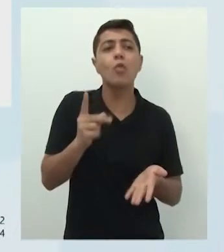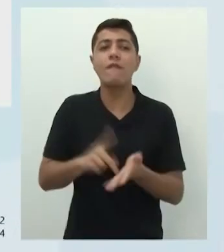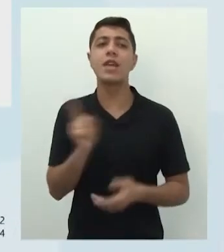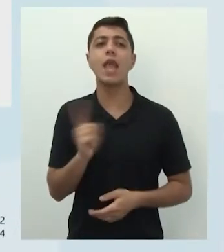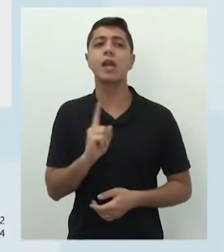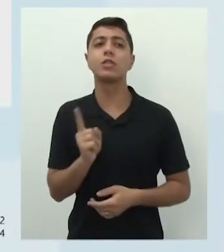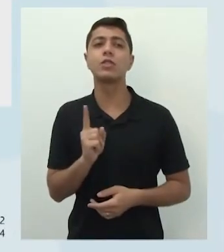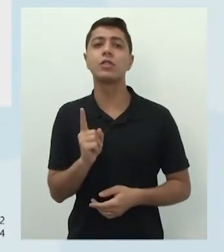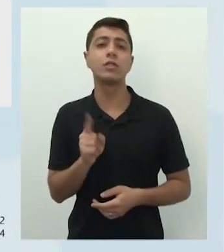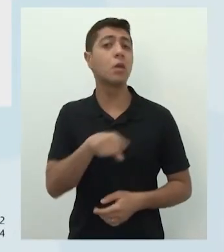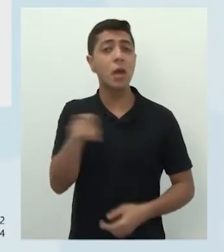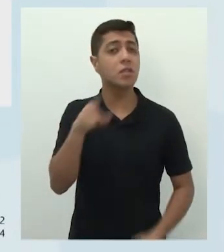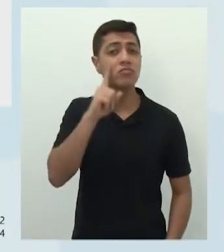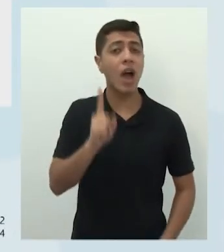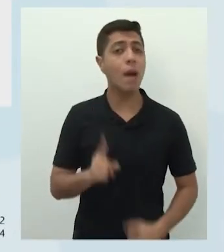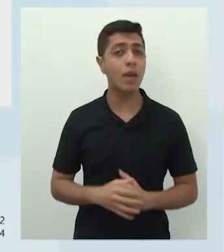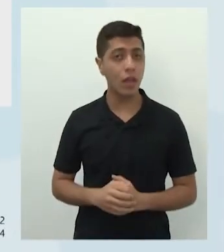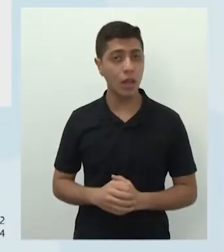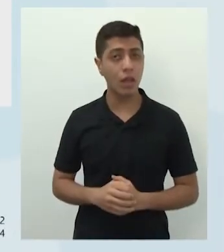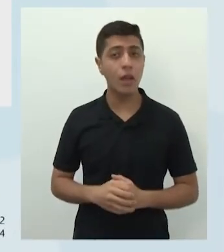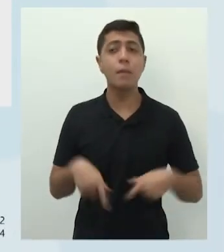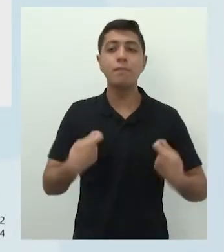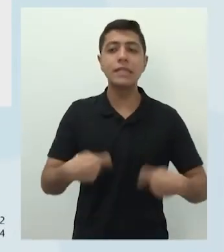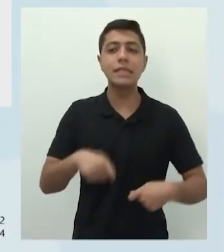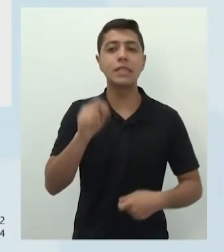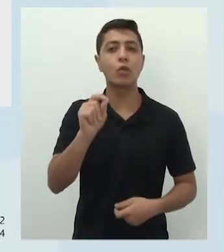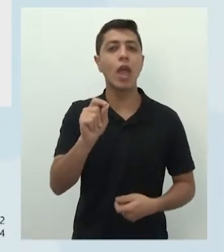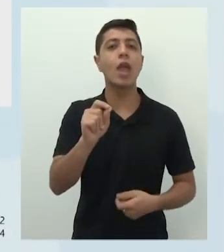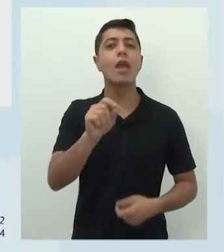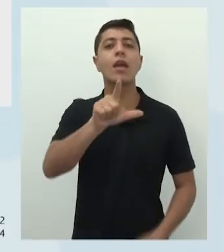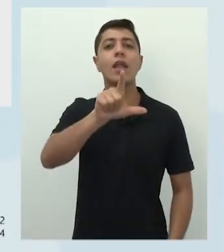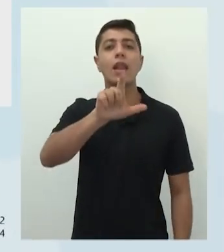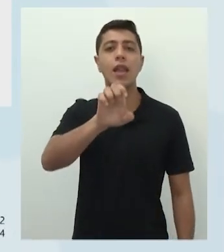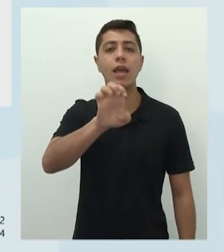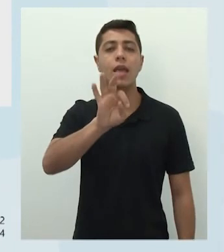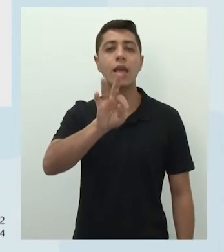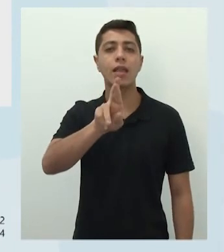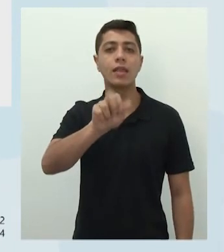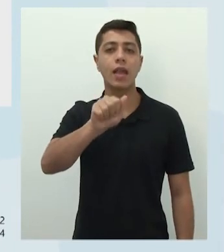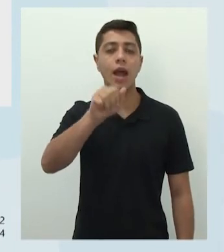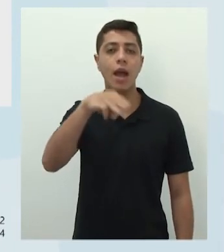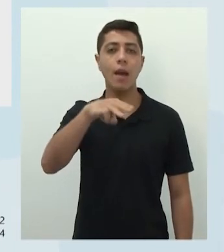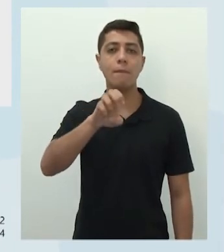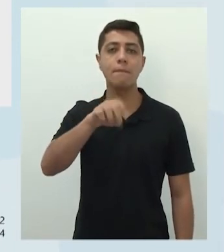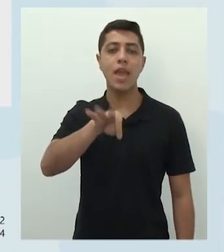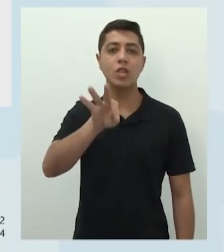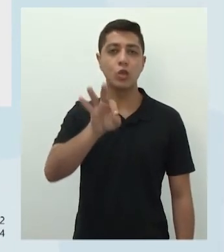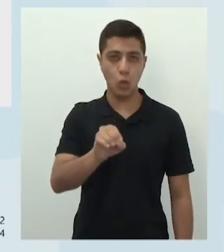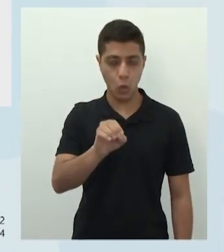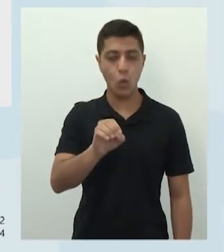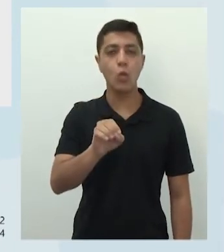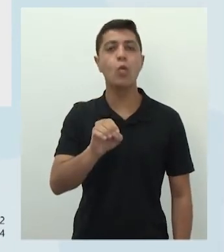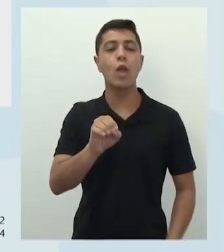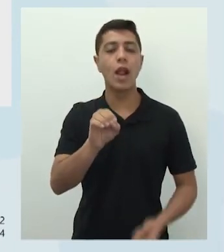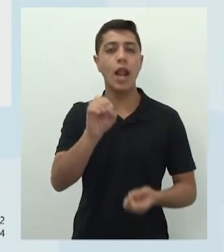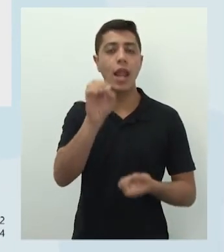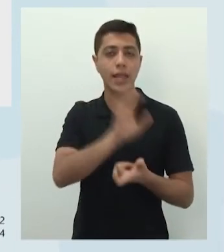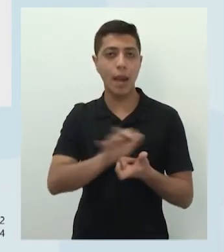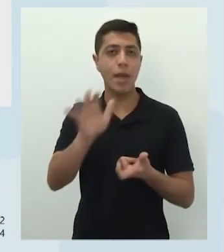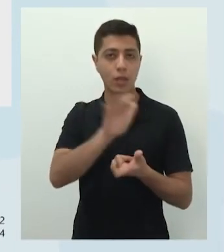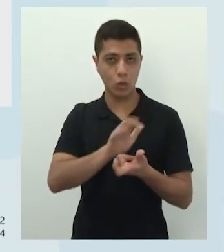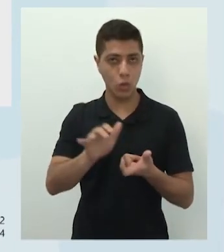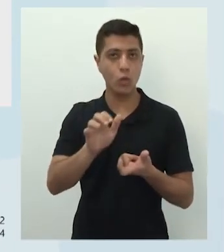é propaganda, né? Em coisas relacionadas a banco, coisas relacionadas à política. Então, entenda isso, professor. Muito do